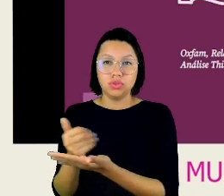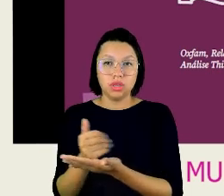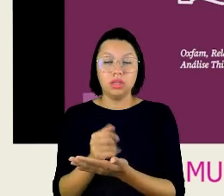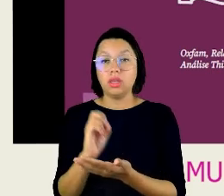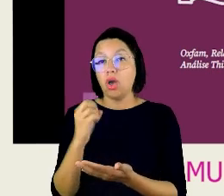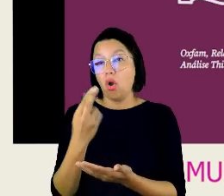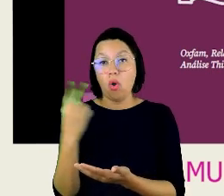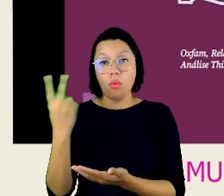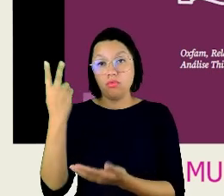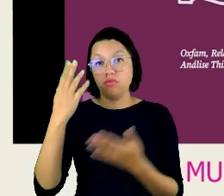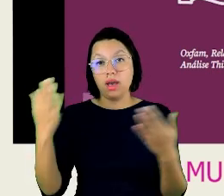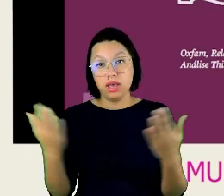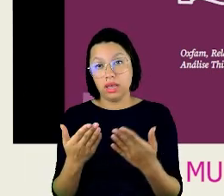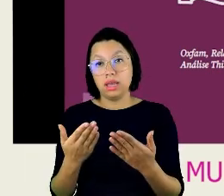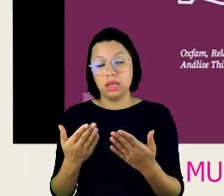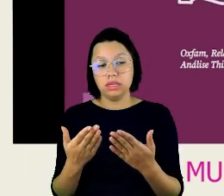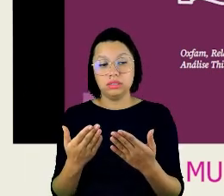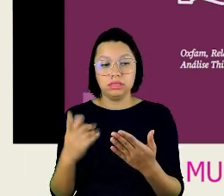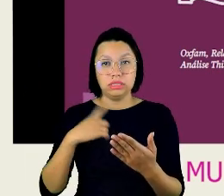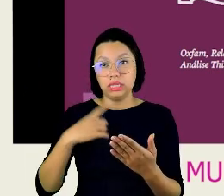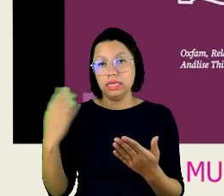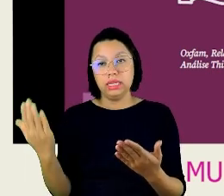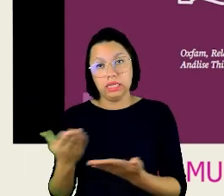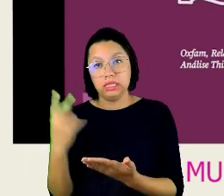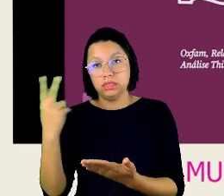valem esse valor, tem esse valor.